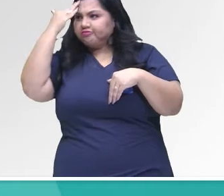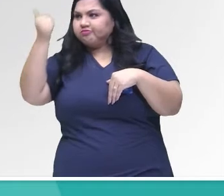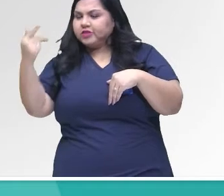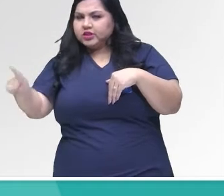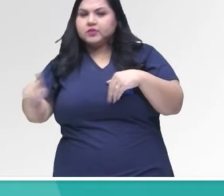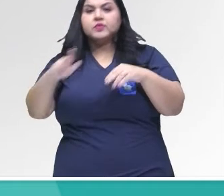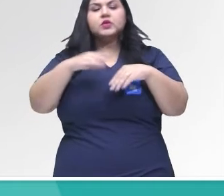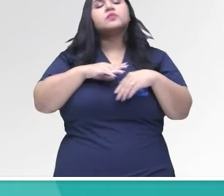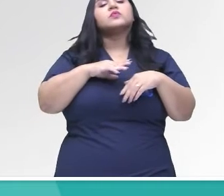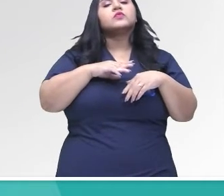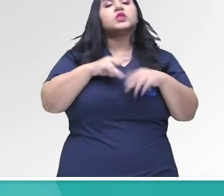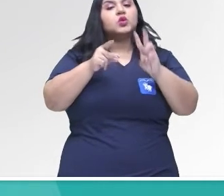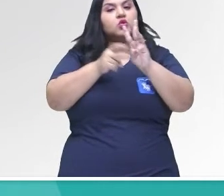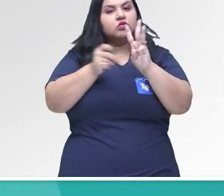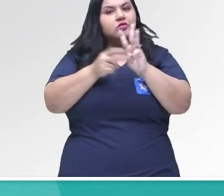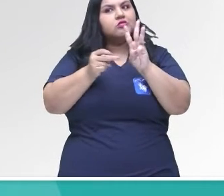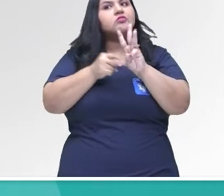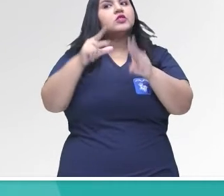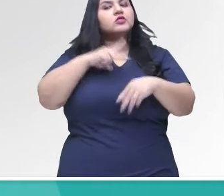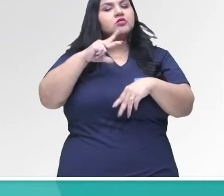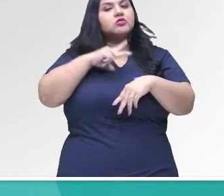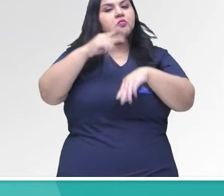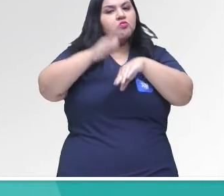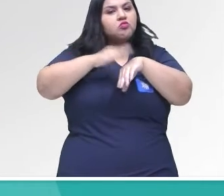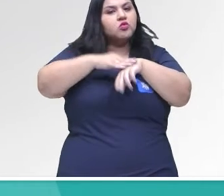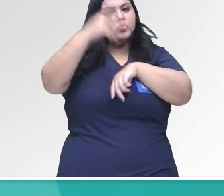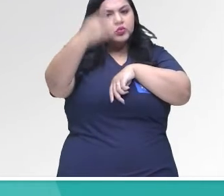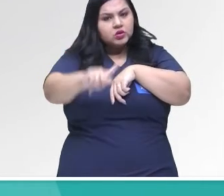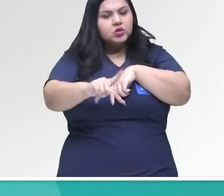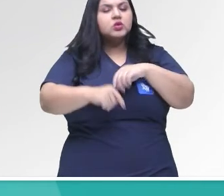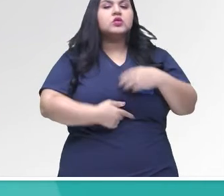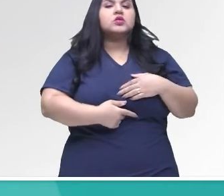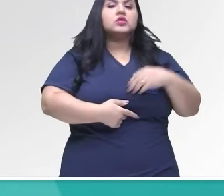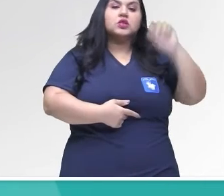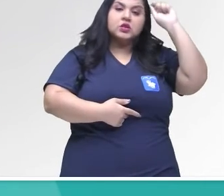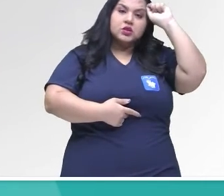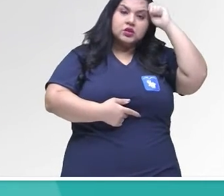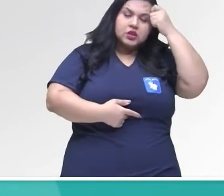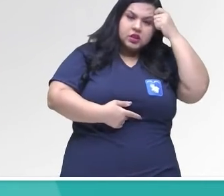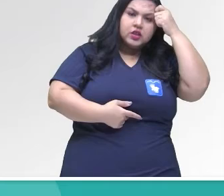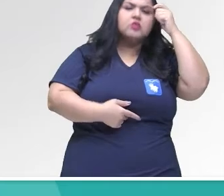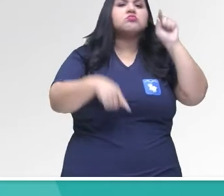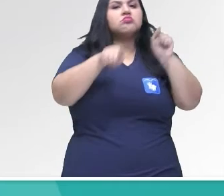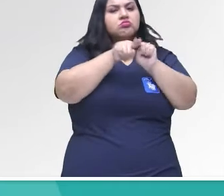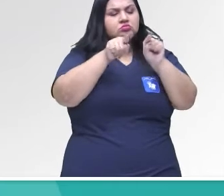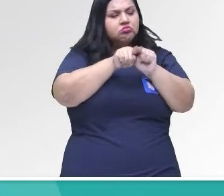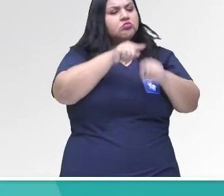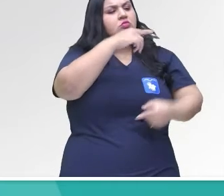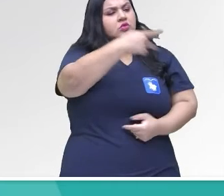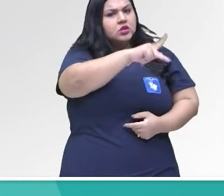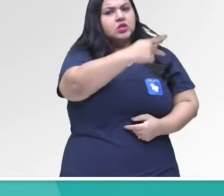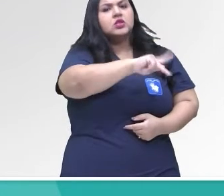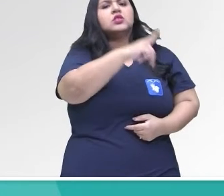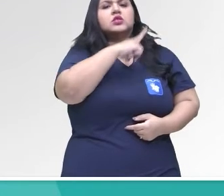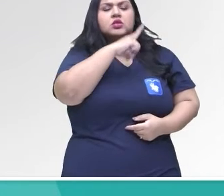os nativos tinham os seus saberes que não foram descartados, os nossos irmãos africanos que vieram para cá também trouxeram os seus